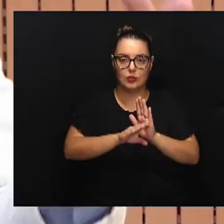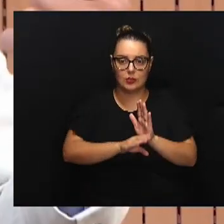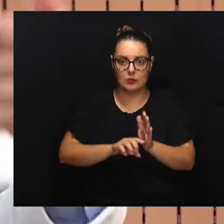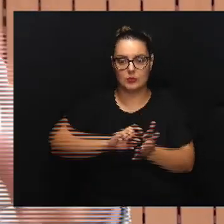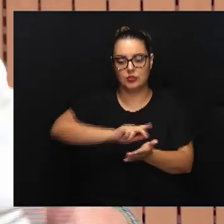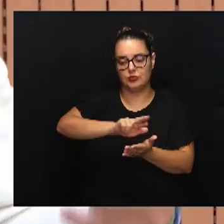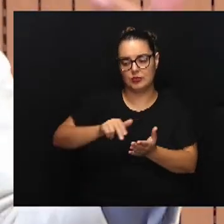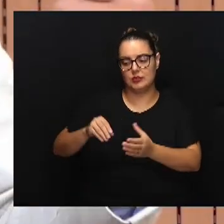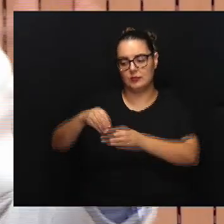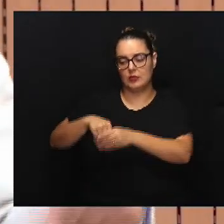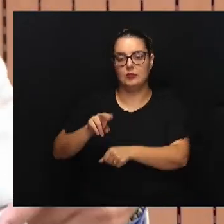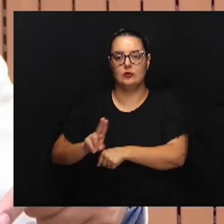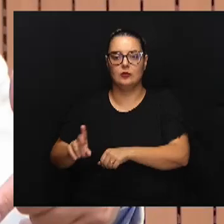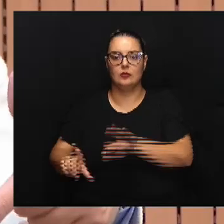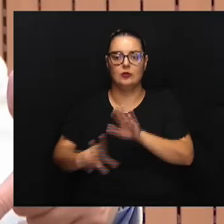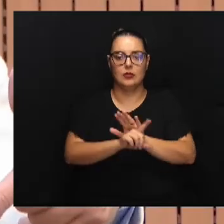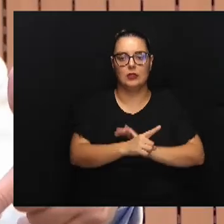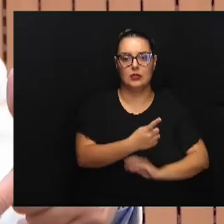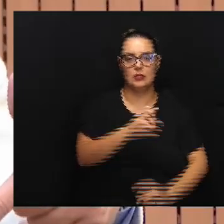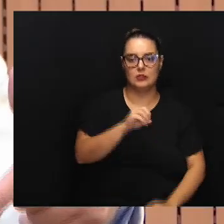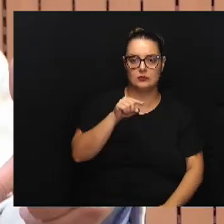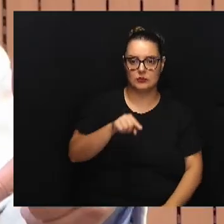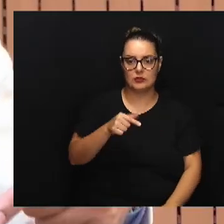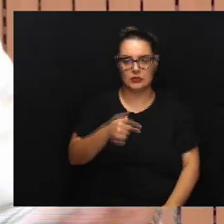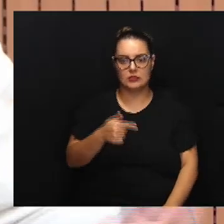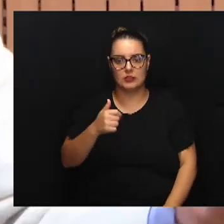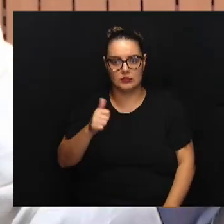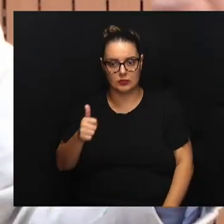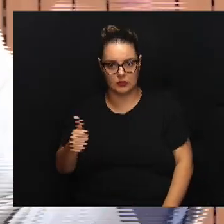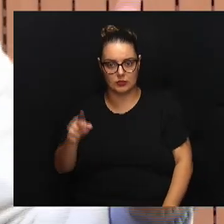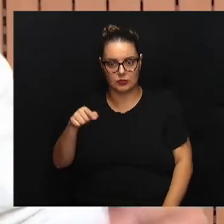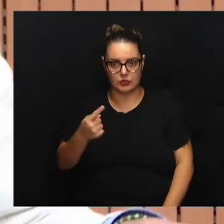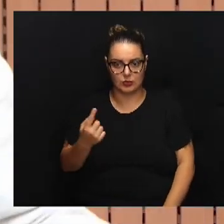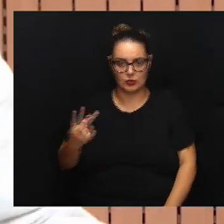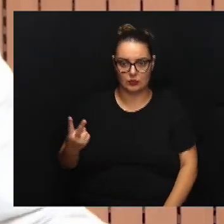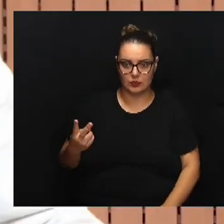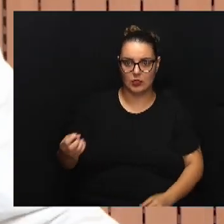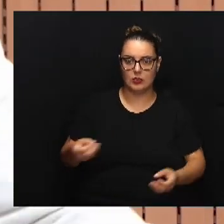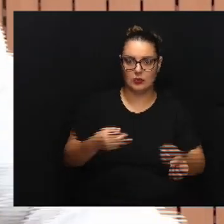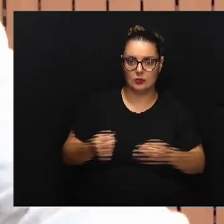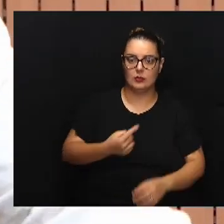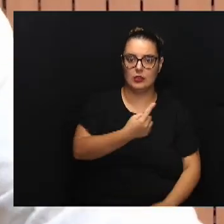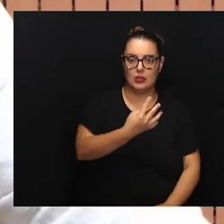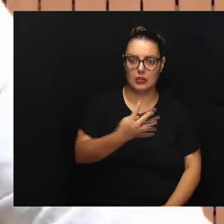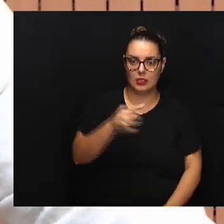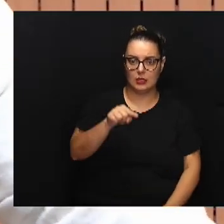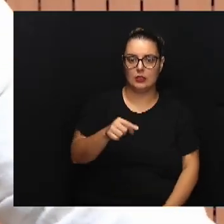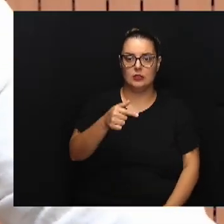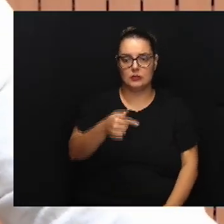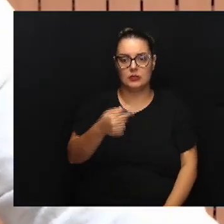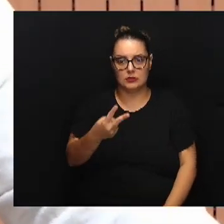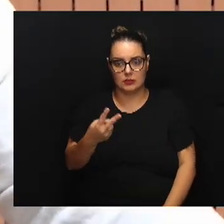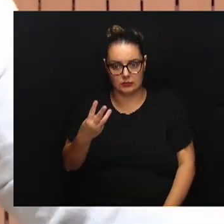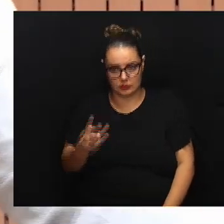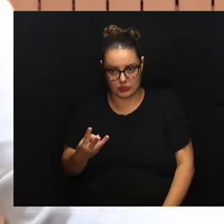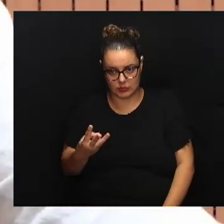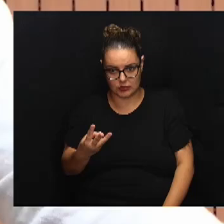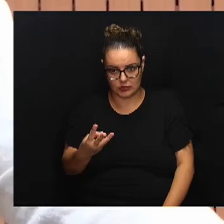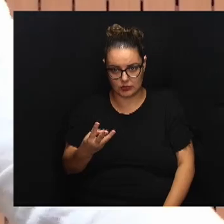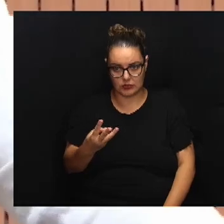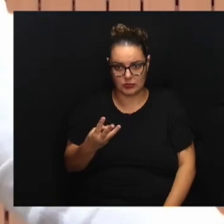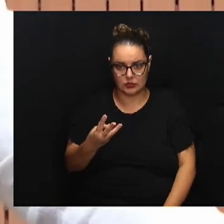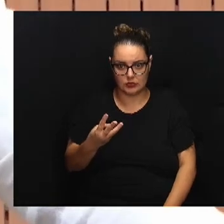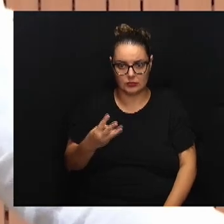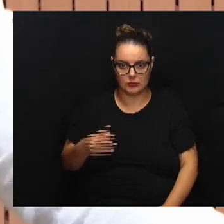que a Lei 12.711, de 2012, atualizada pela 14.723,